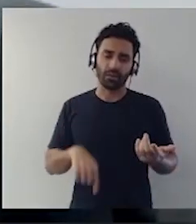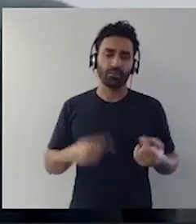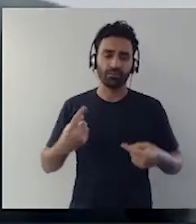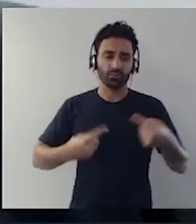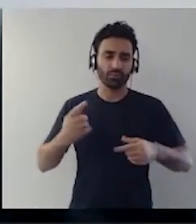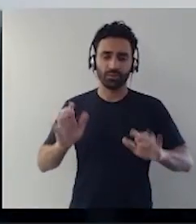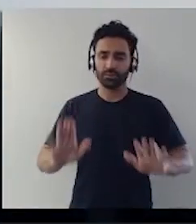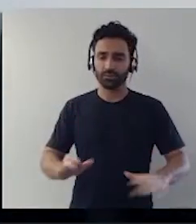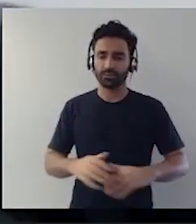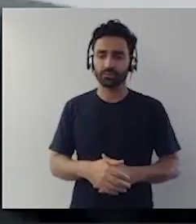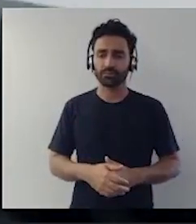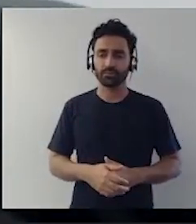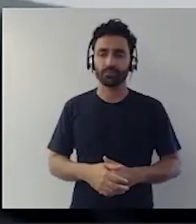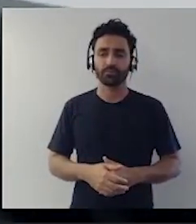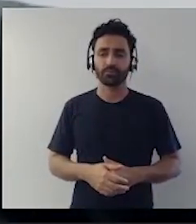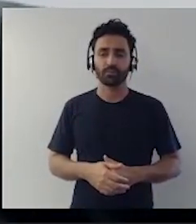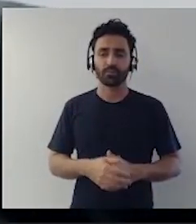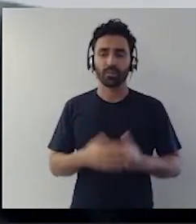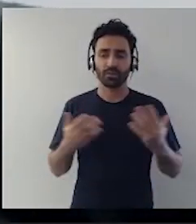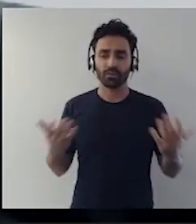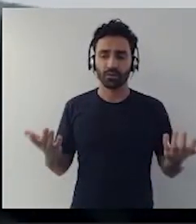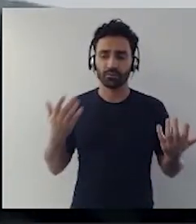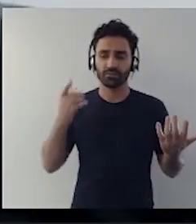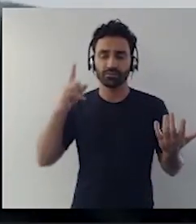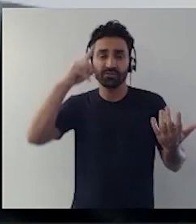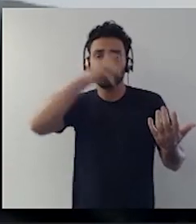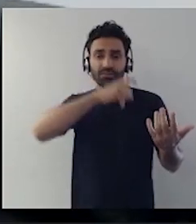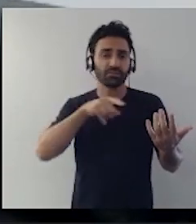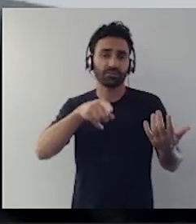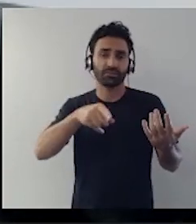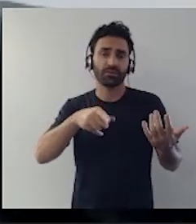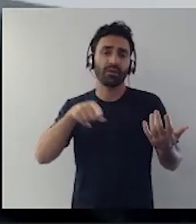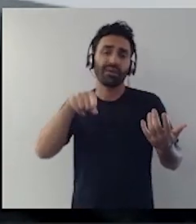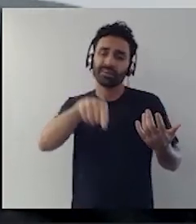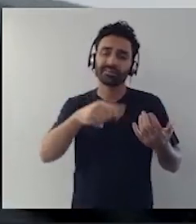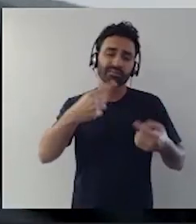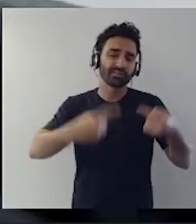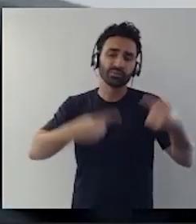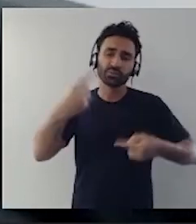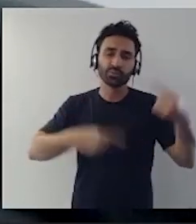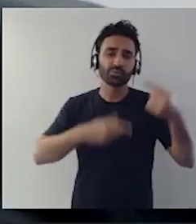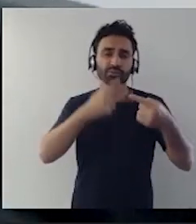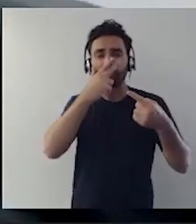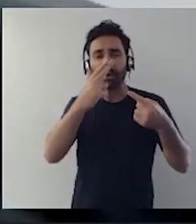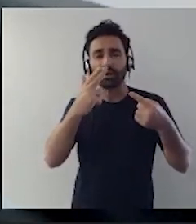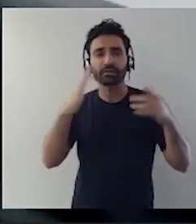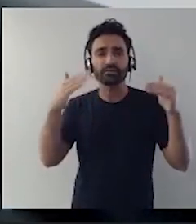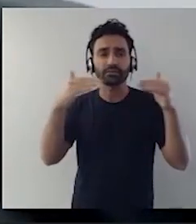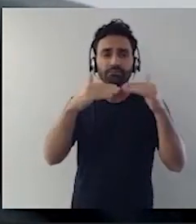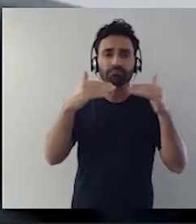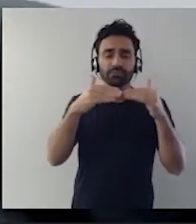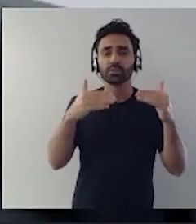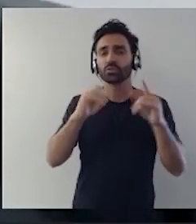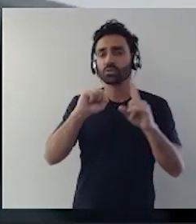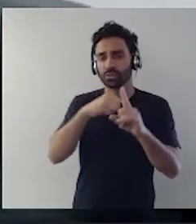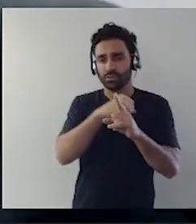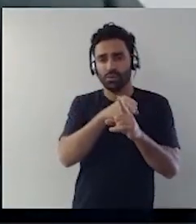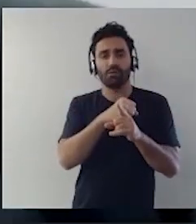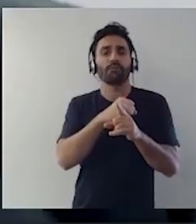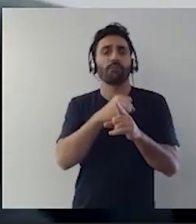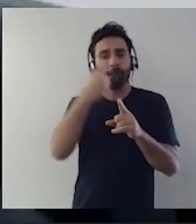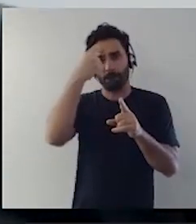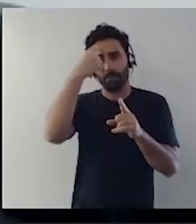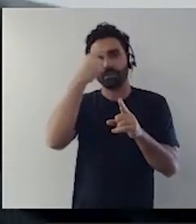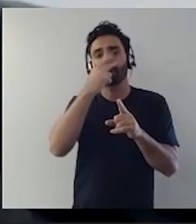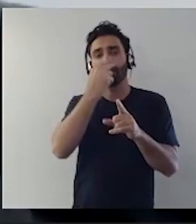discurso. E notem, é difícil bater nesse discurso, porque ele parece um discurso meio de coerência social, né? Uma espécie